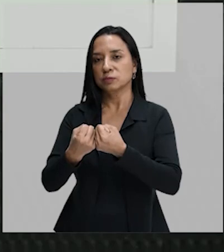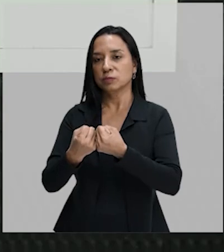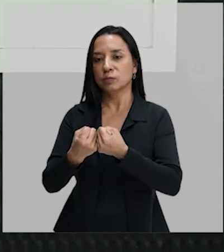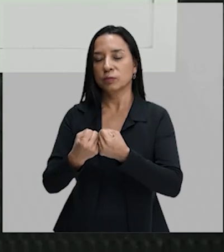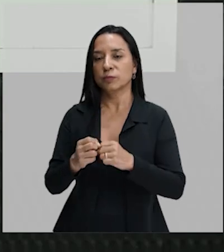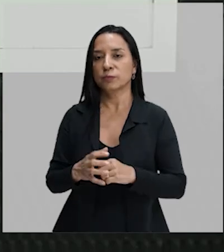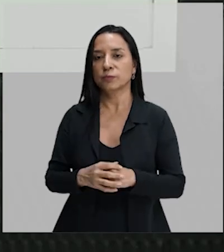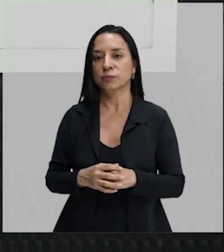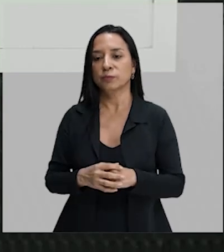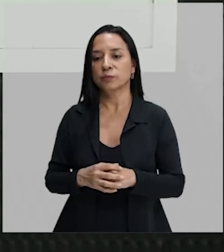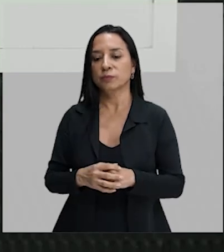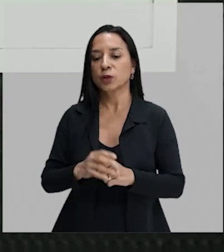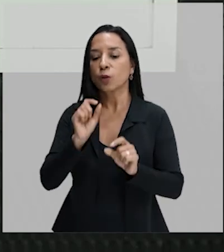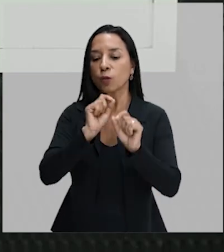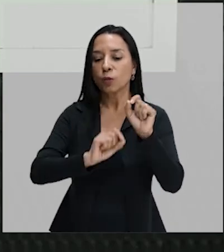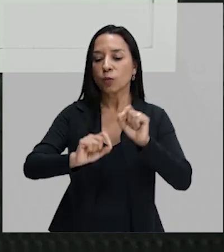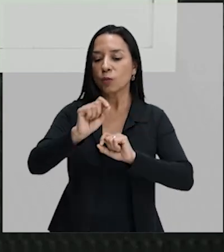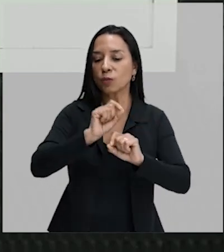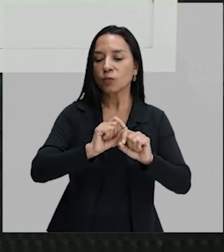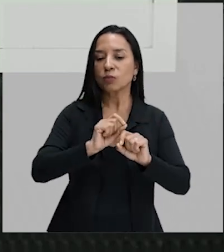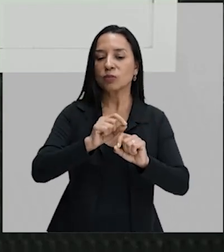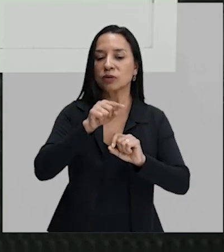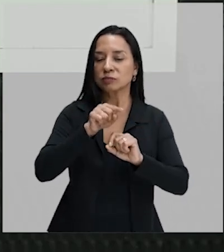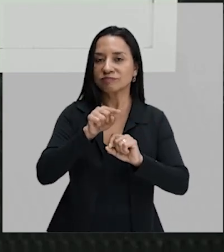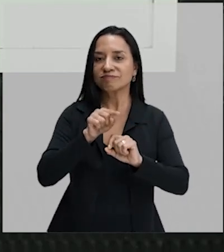ok? Àquilo que você está